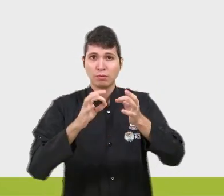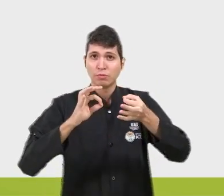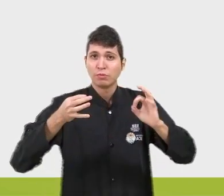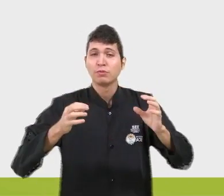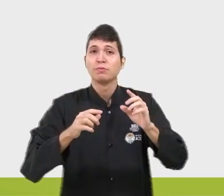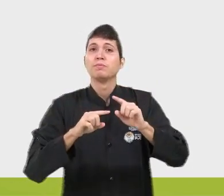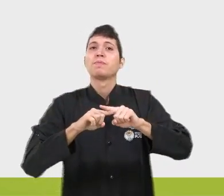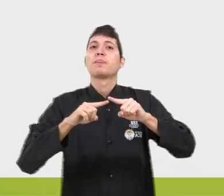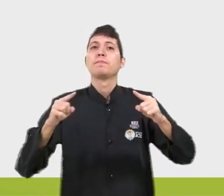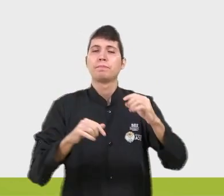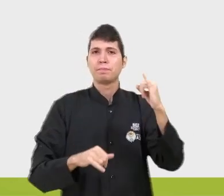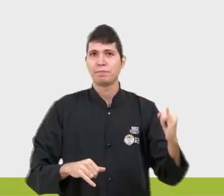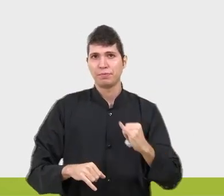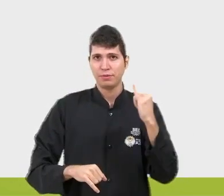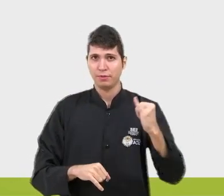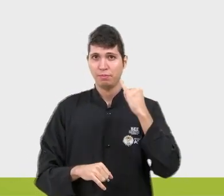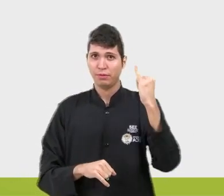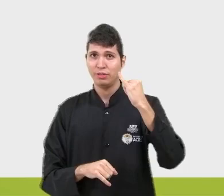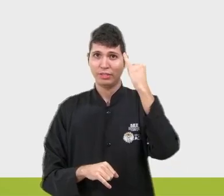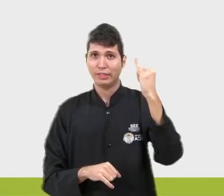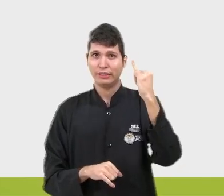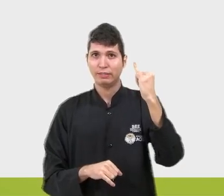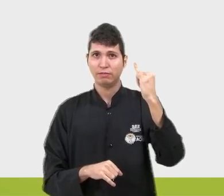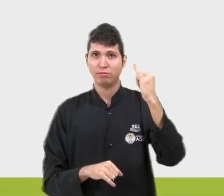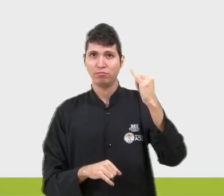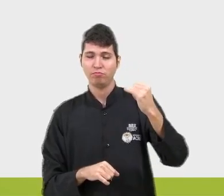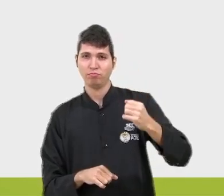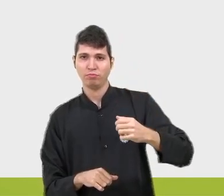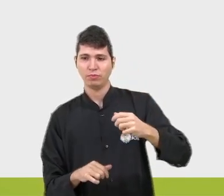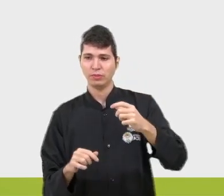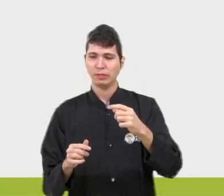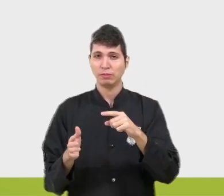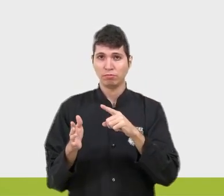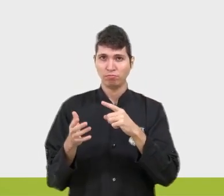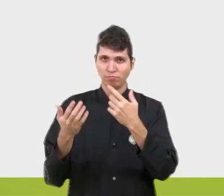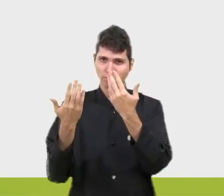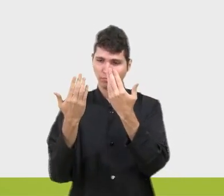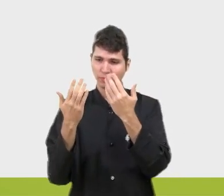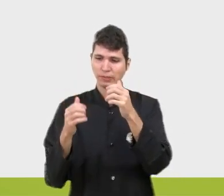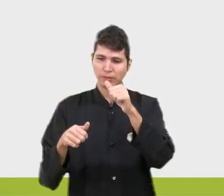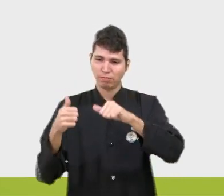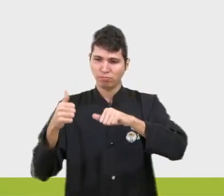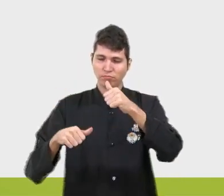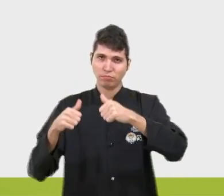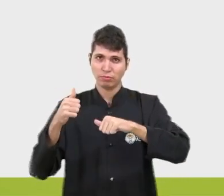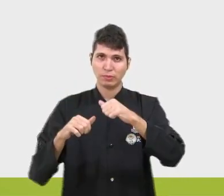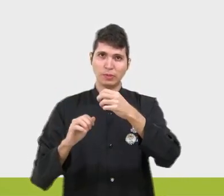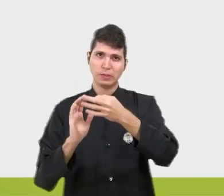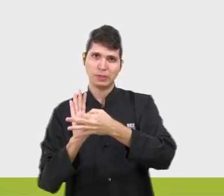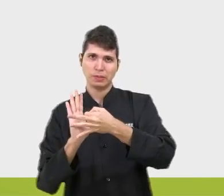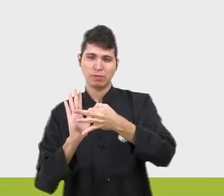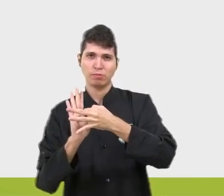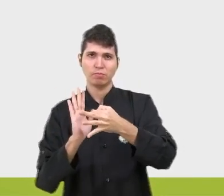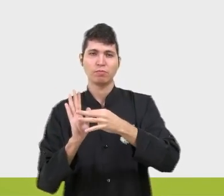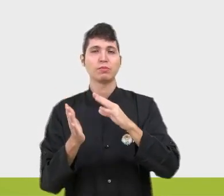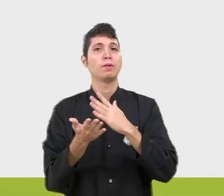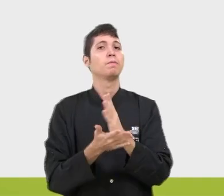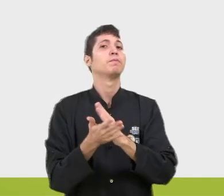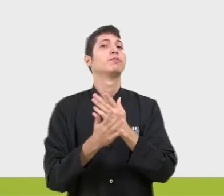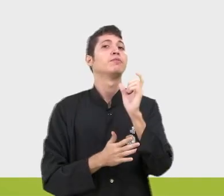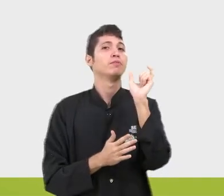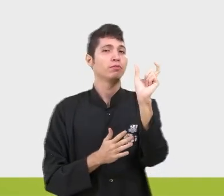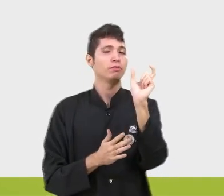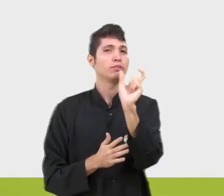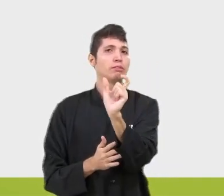é importante variar os operadores argumentativos. Então, assim, a repetição de vamos dizer assim, algumas palavras, ela é